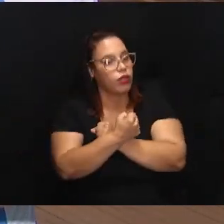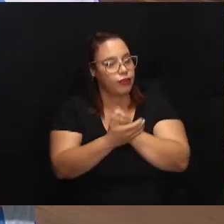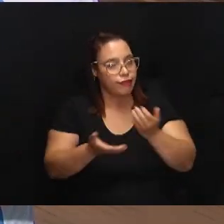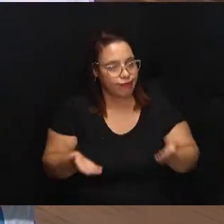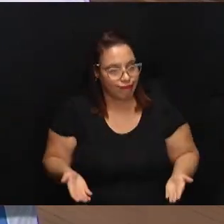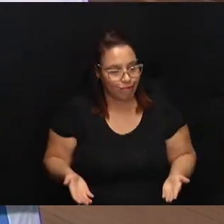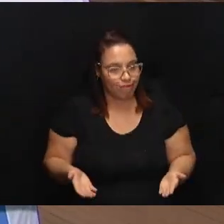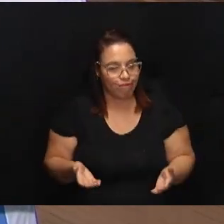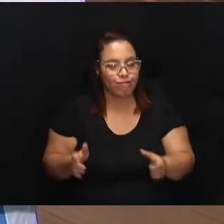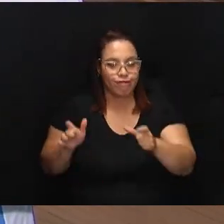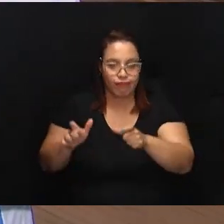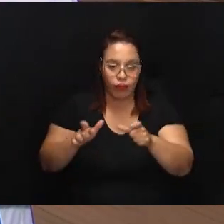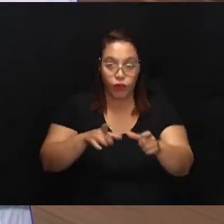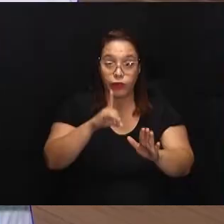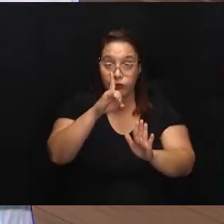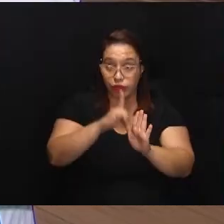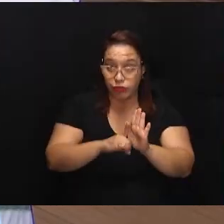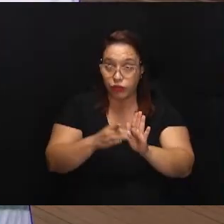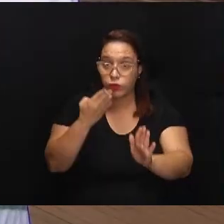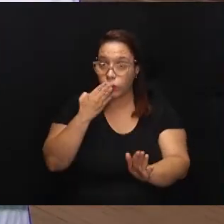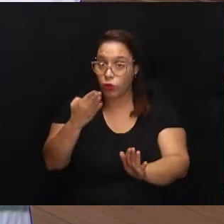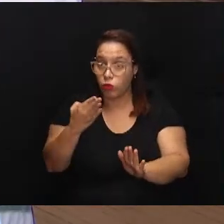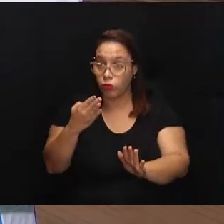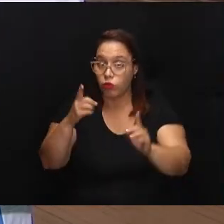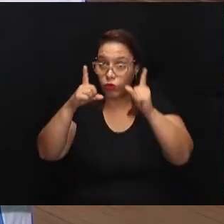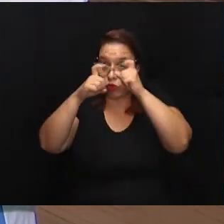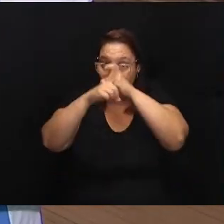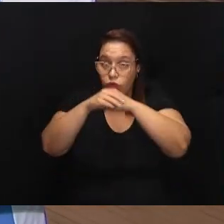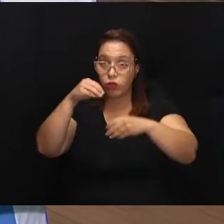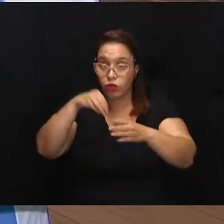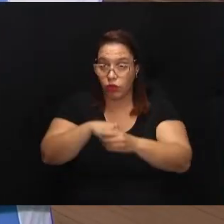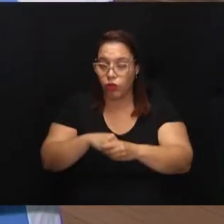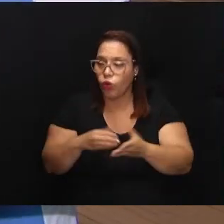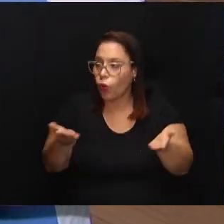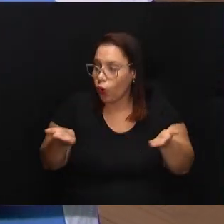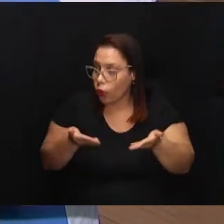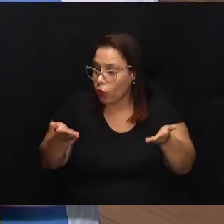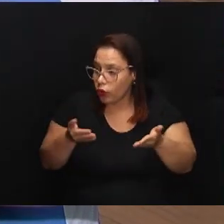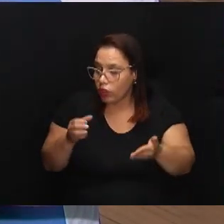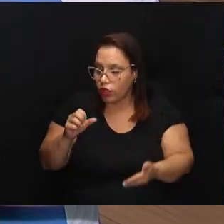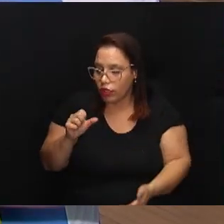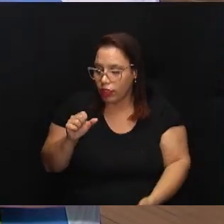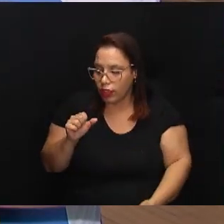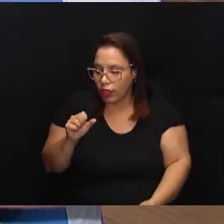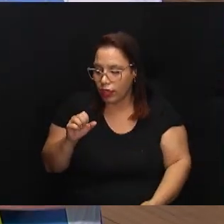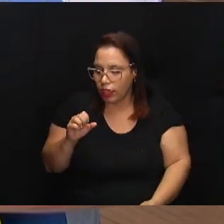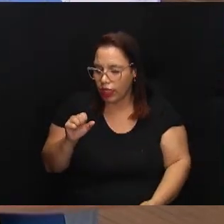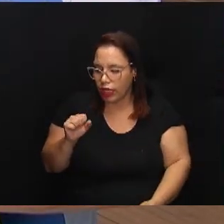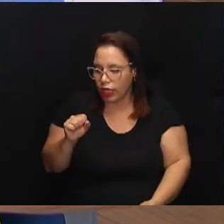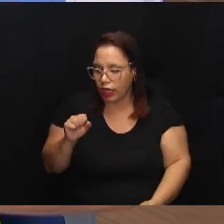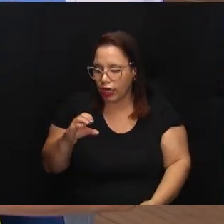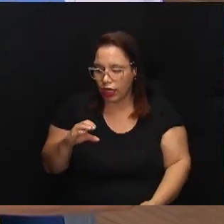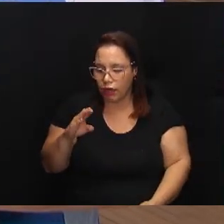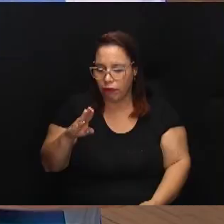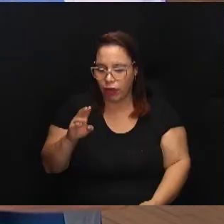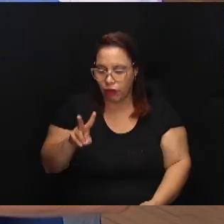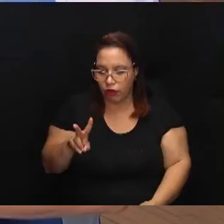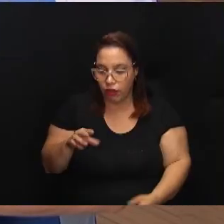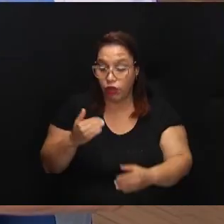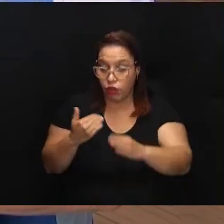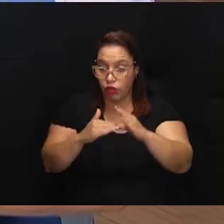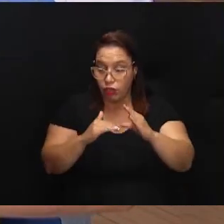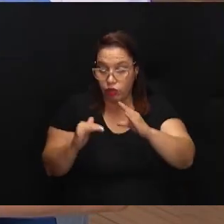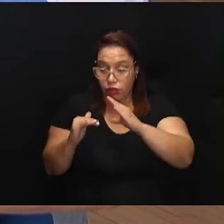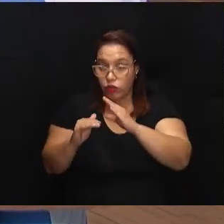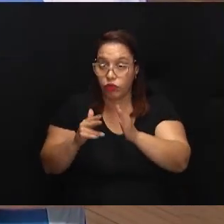e aí cada equipe tem os direitos de pedir o desafio dentro do jogo. Hoje a CBV, ela distribuiu,